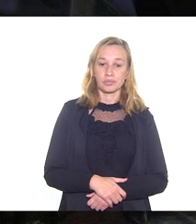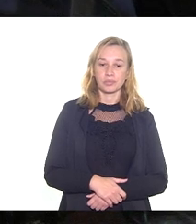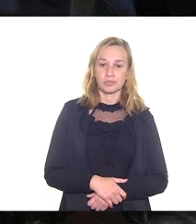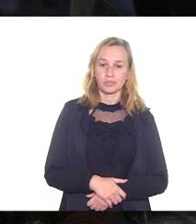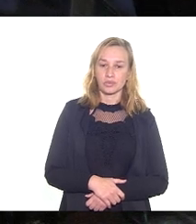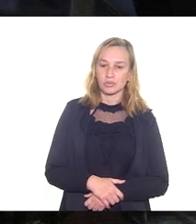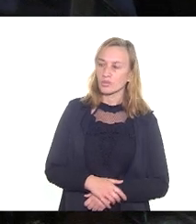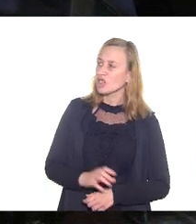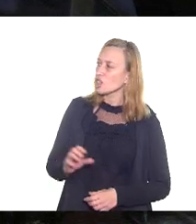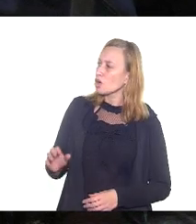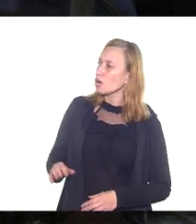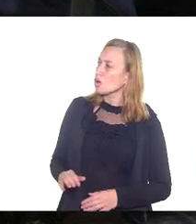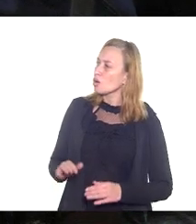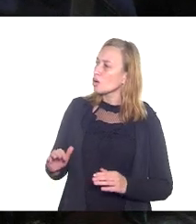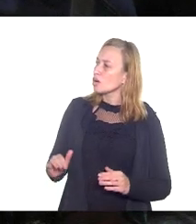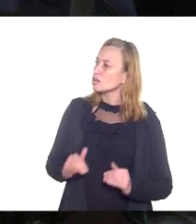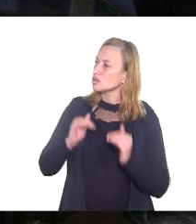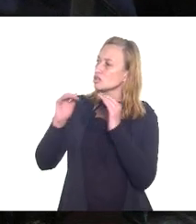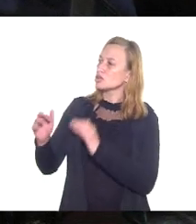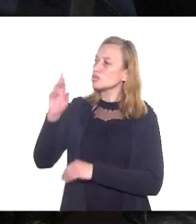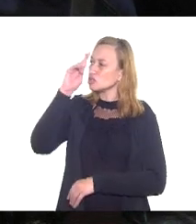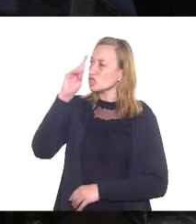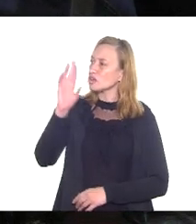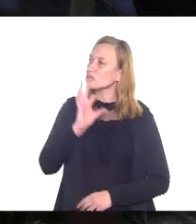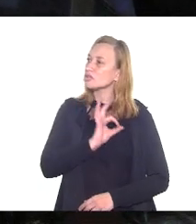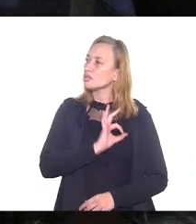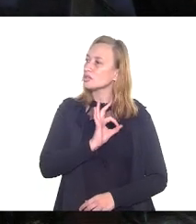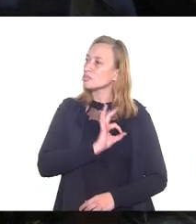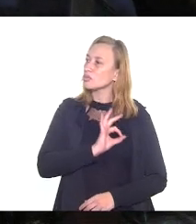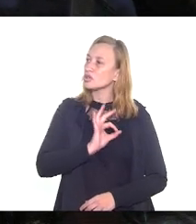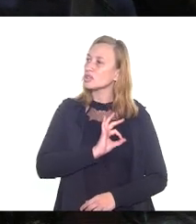Cadê o subtenente Bernardo?